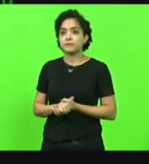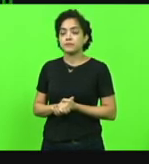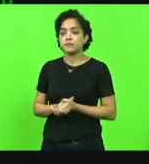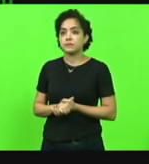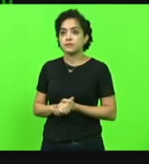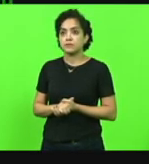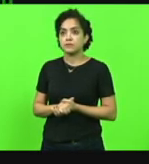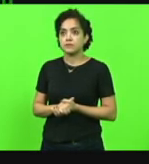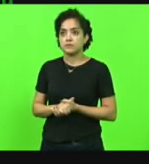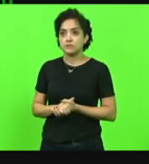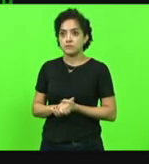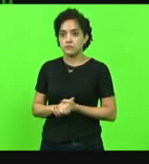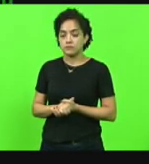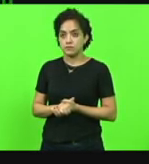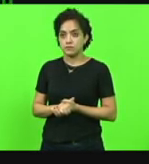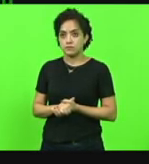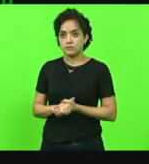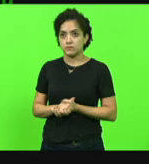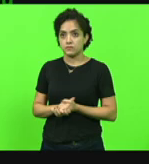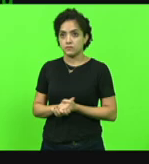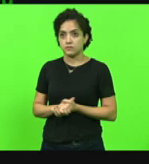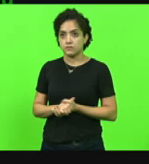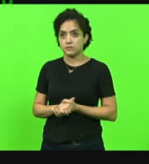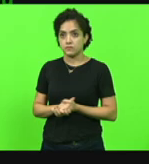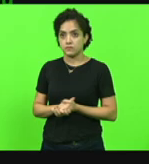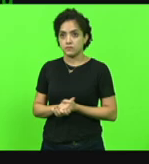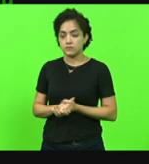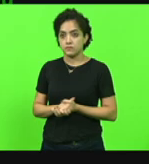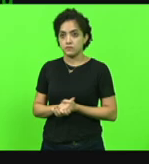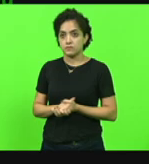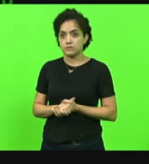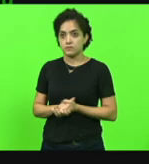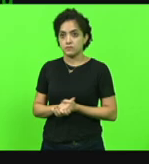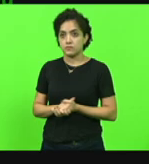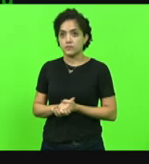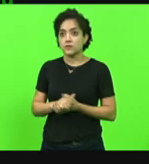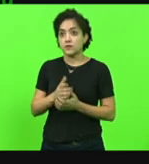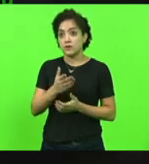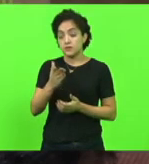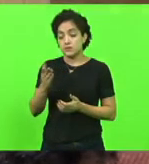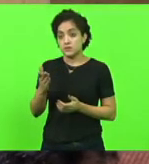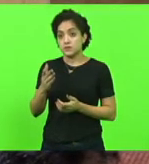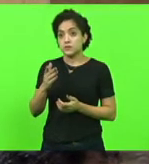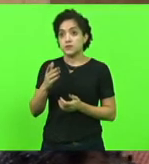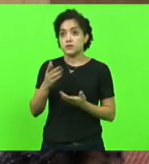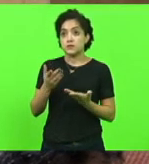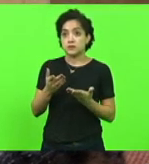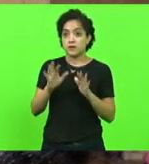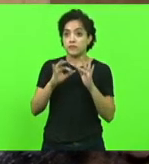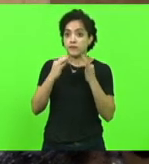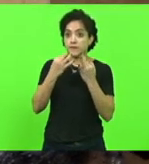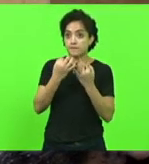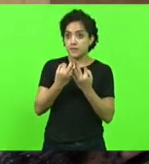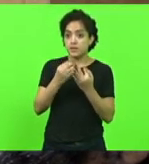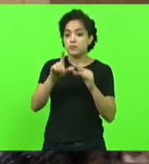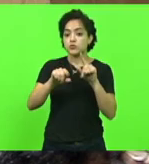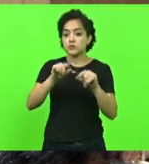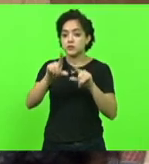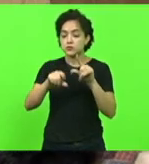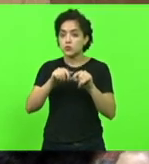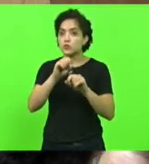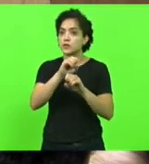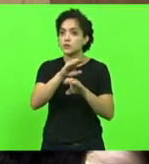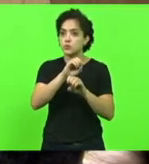Essa é a possibilidade dos pais poderem optar pela educação